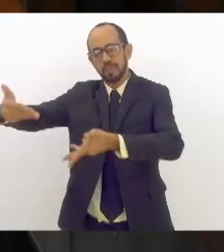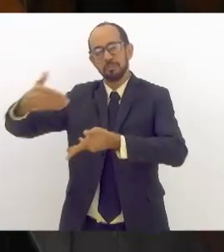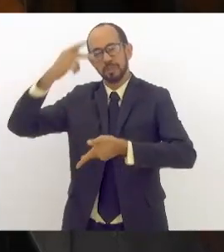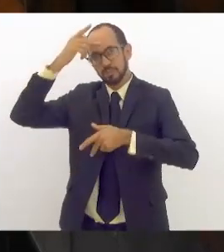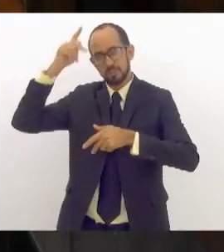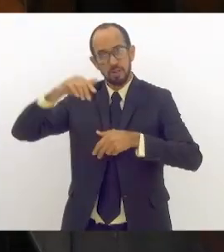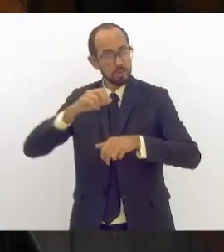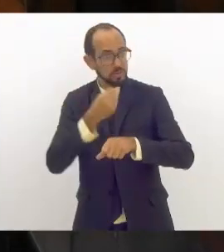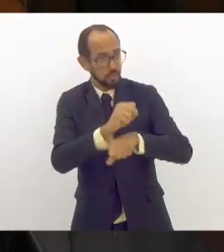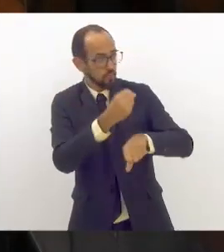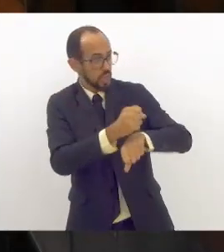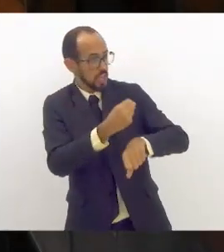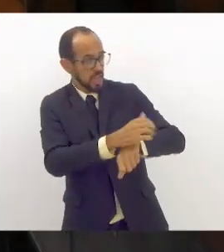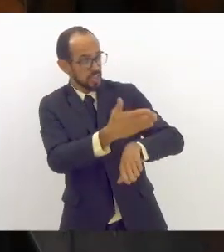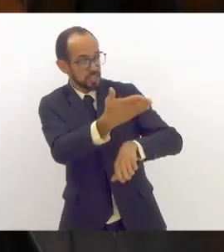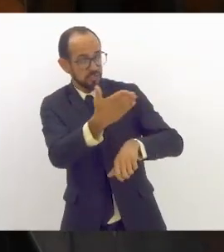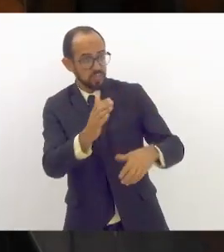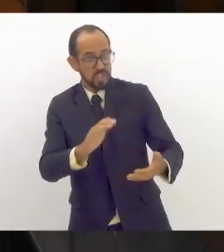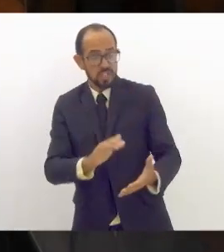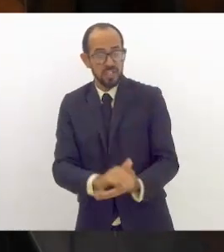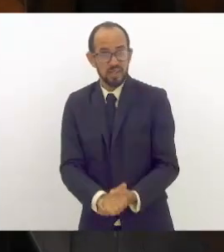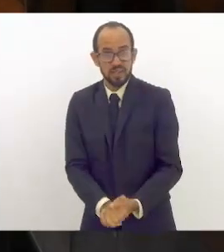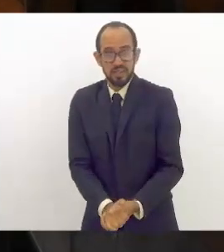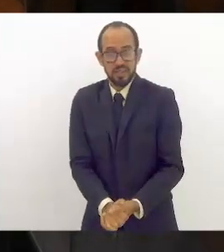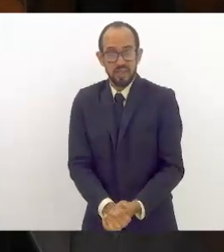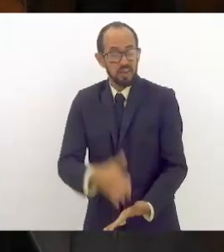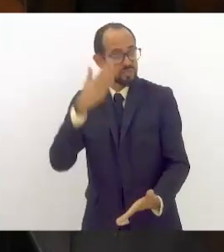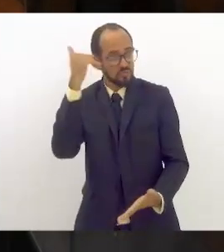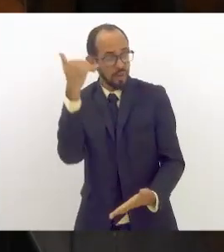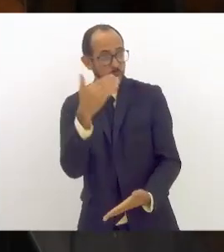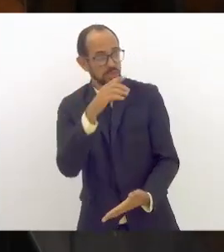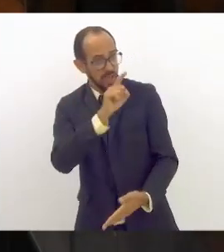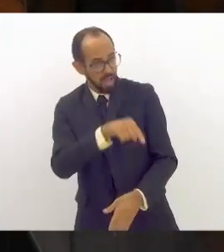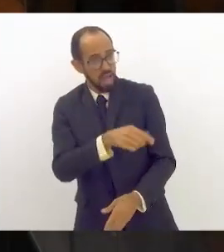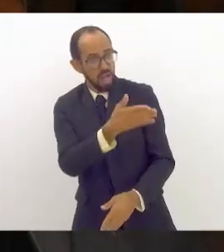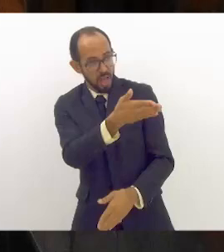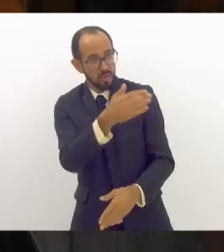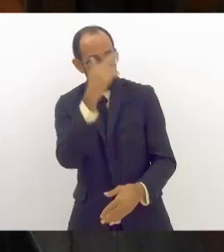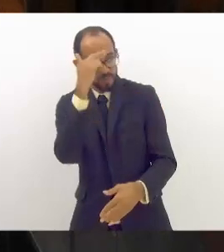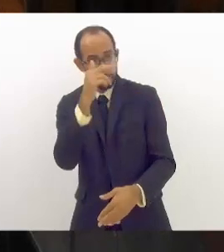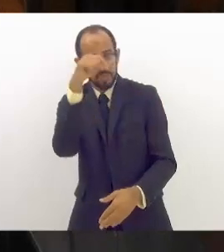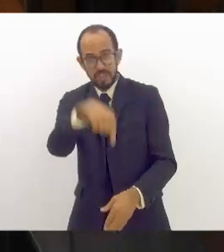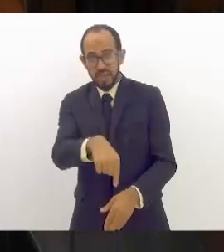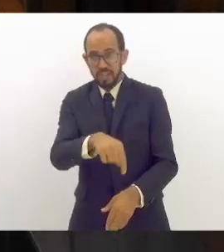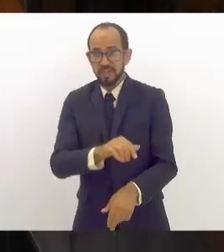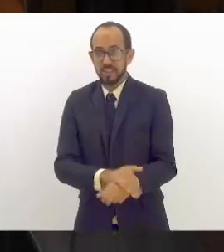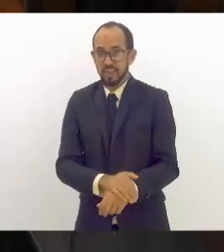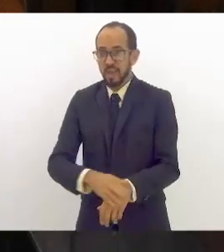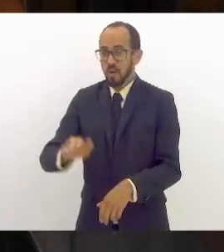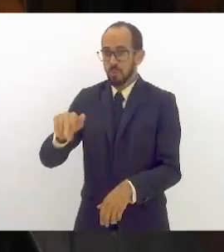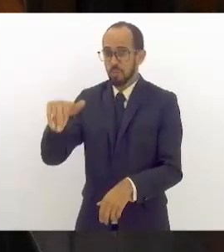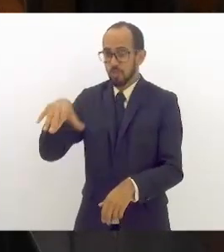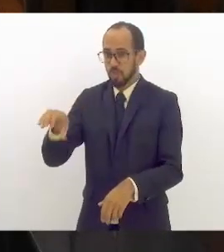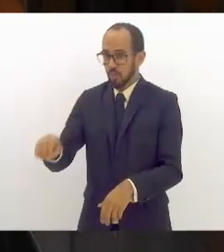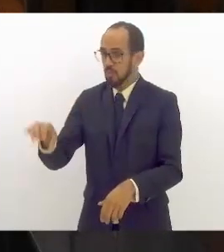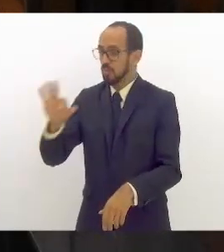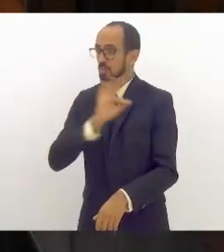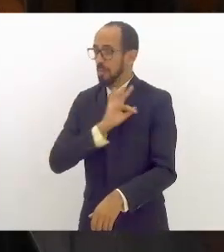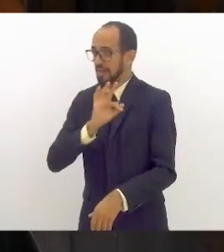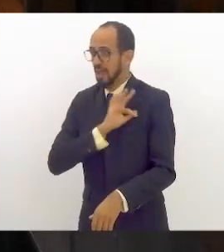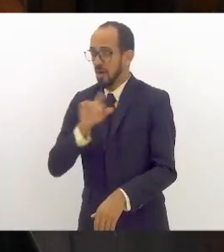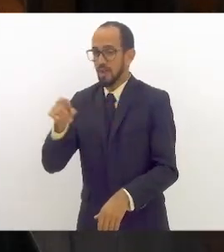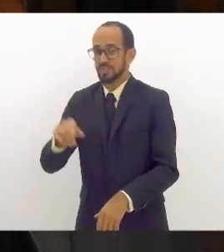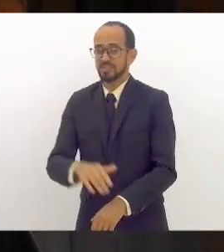vírus fama tu tem Agora respeita é aqui filhinha é Bruno da área Marta Rocha